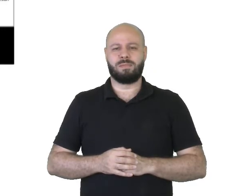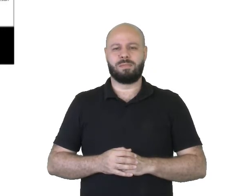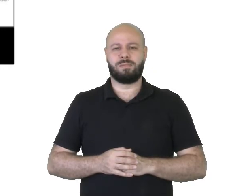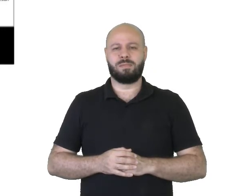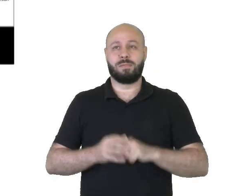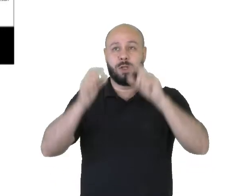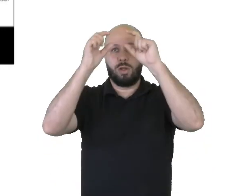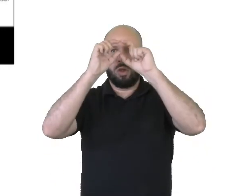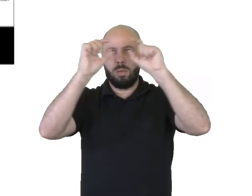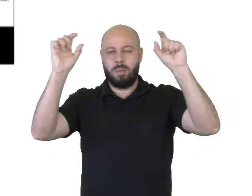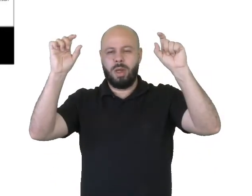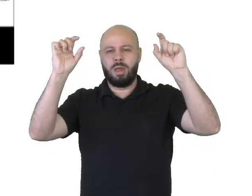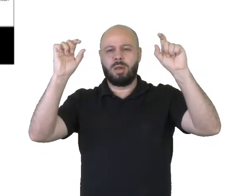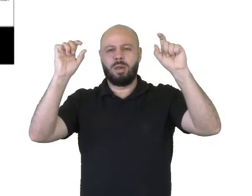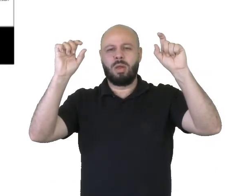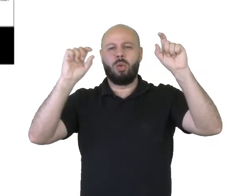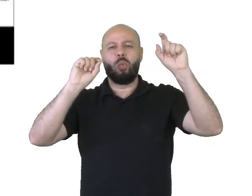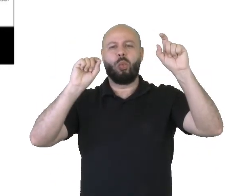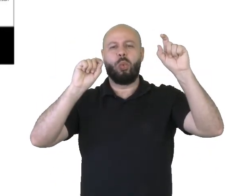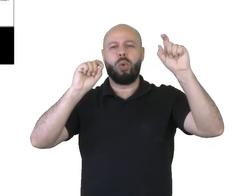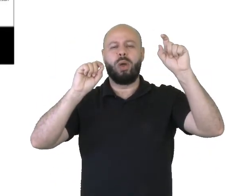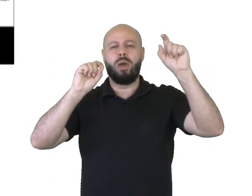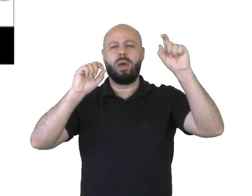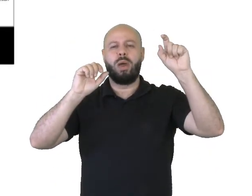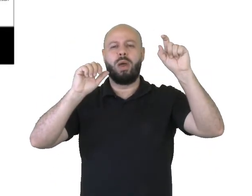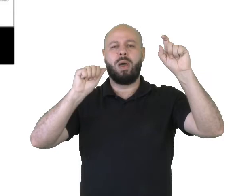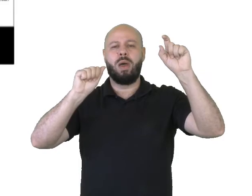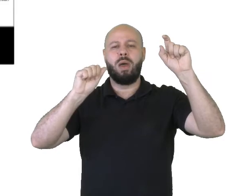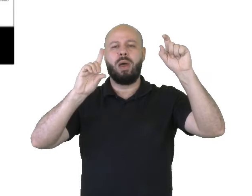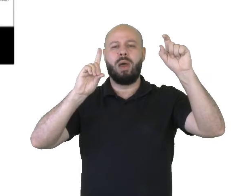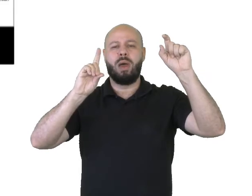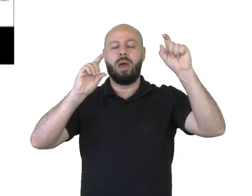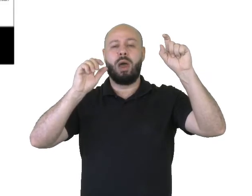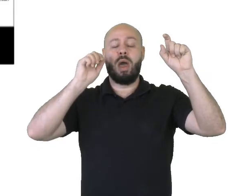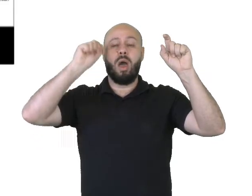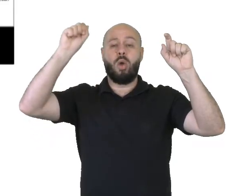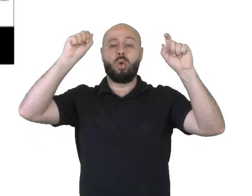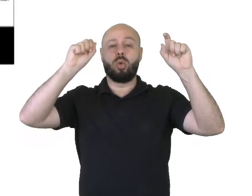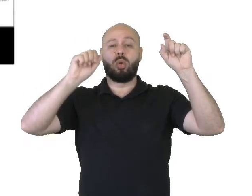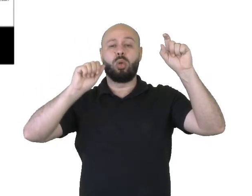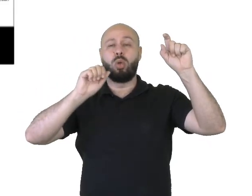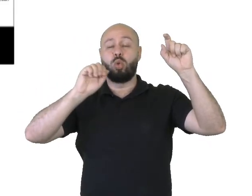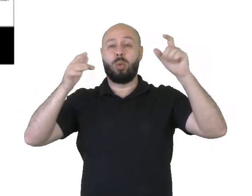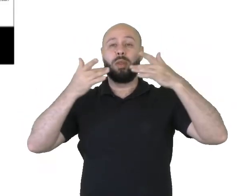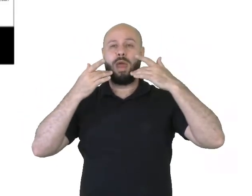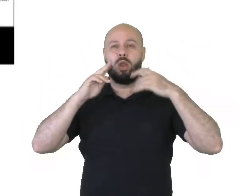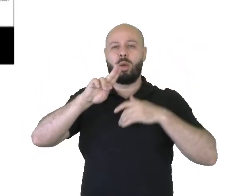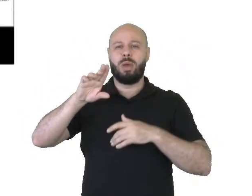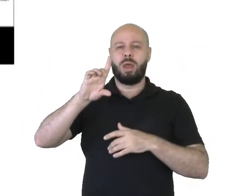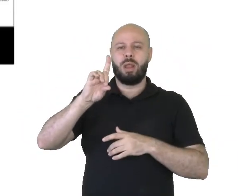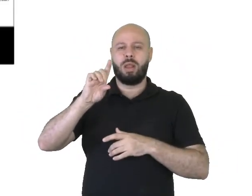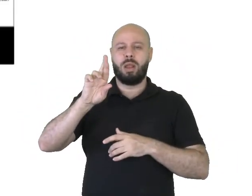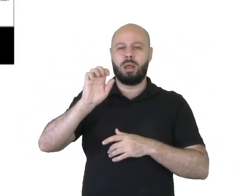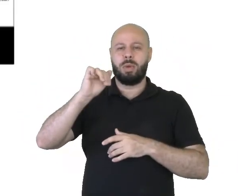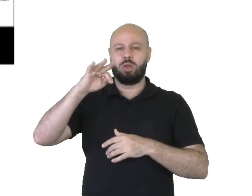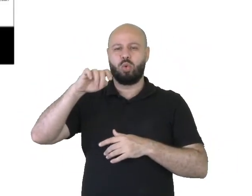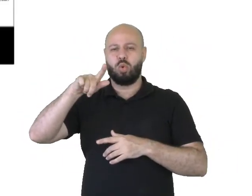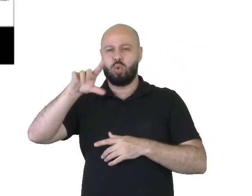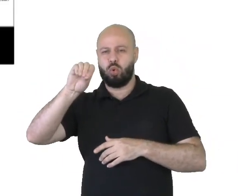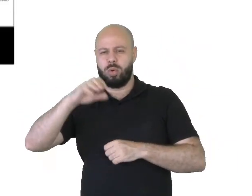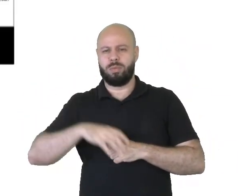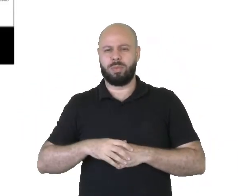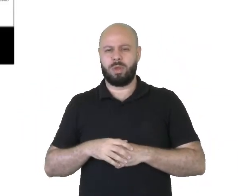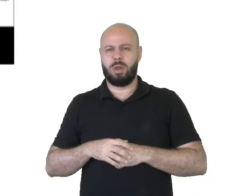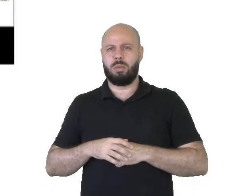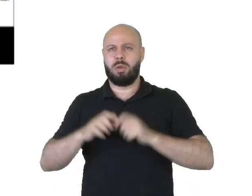Sempre no texto dramático, logo abaixo do título, vem o nome do autor, que no teatro chamamos de dramaturgo. Normalmente, inicia-se